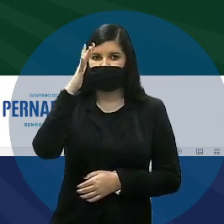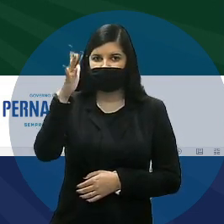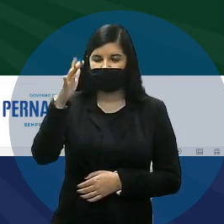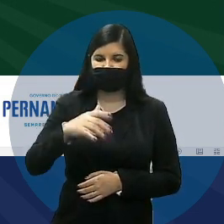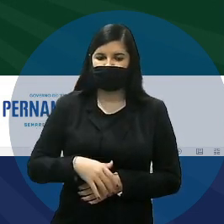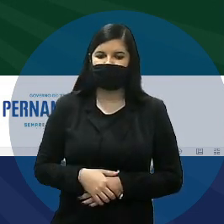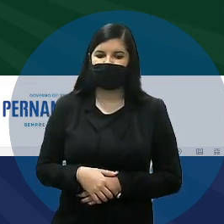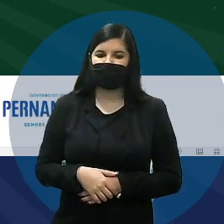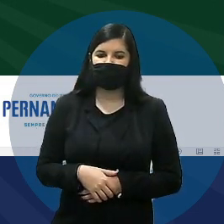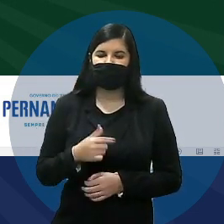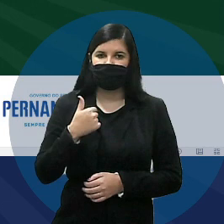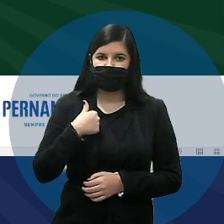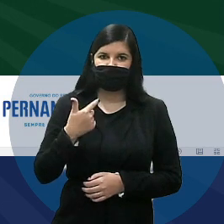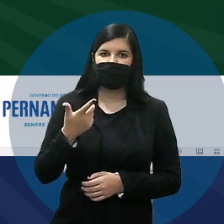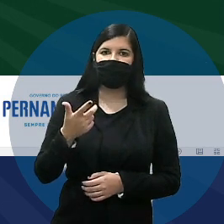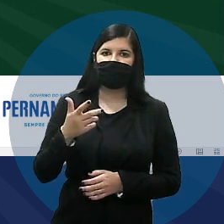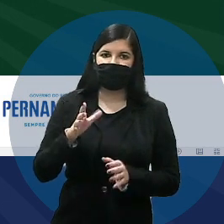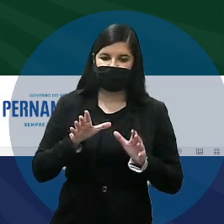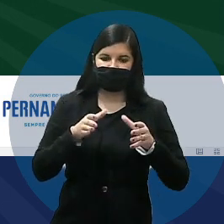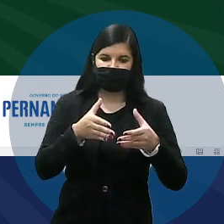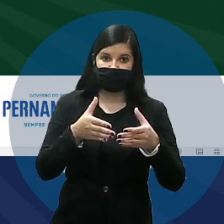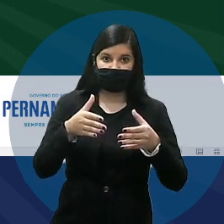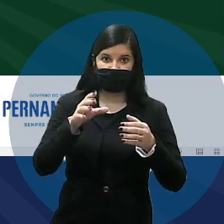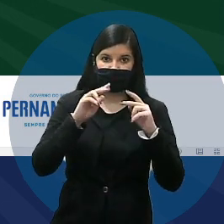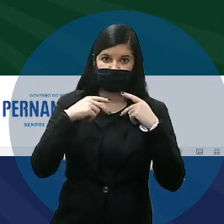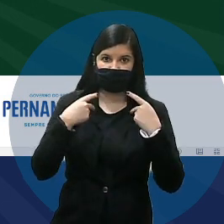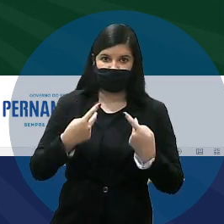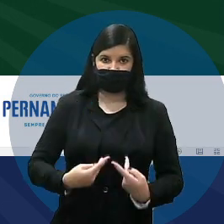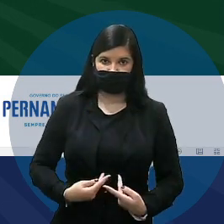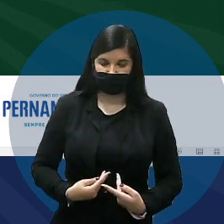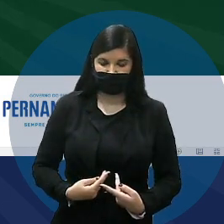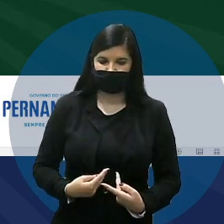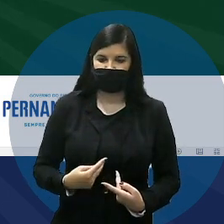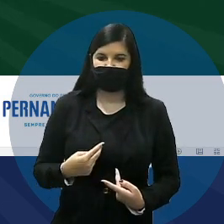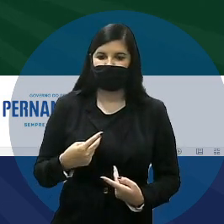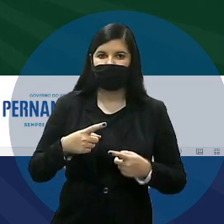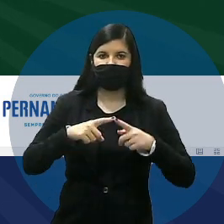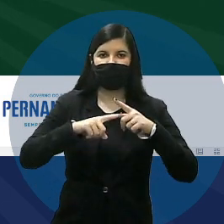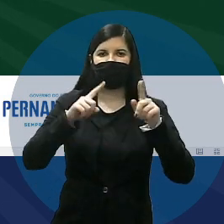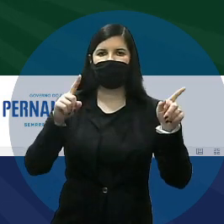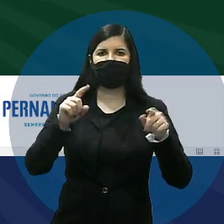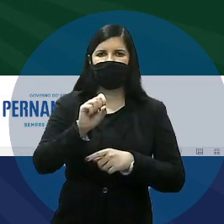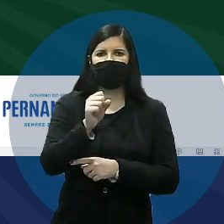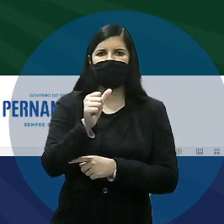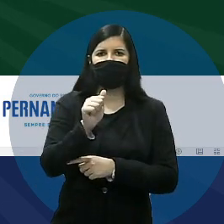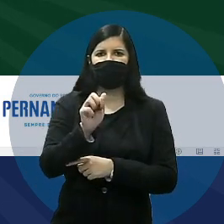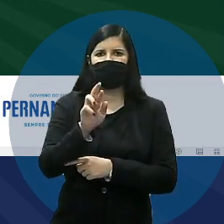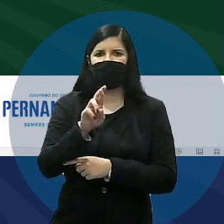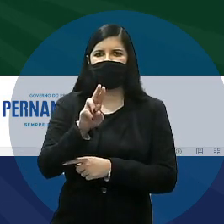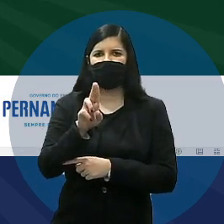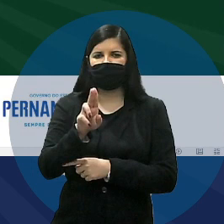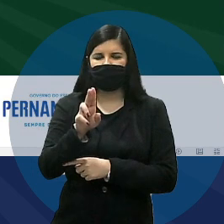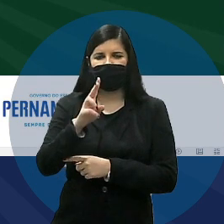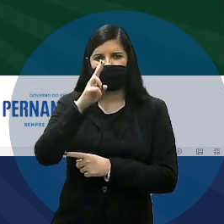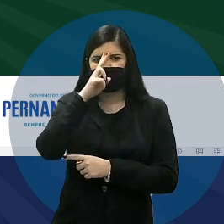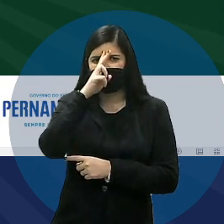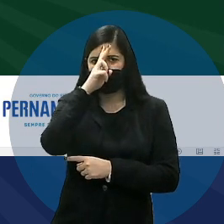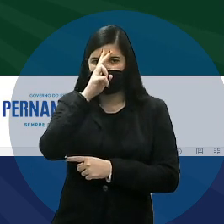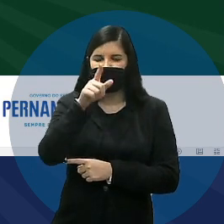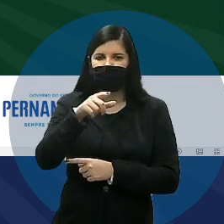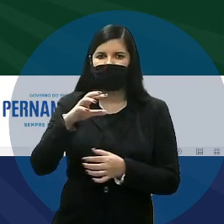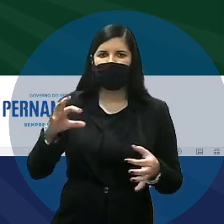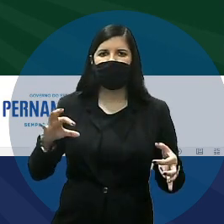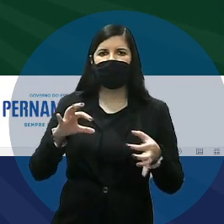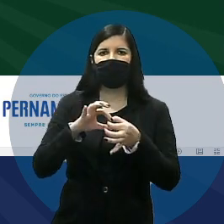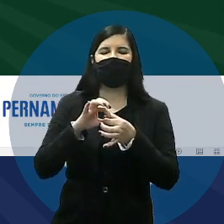então, diretamente com a área de Humanas, mas o Sarau, ele também tem uma ligação muito forte com a área de